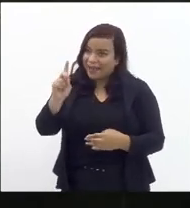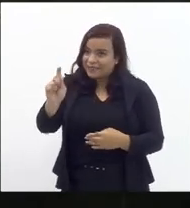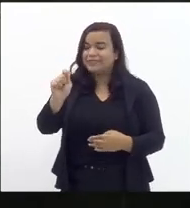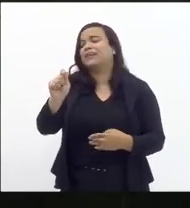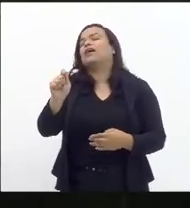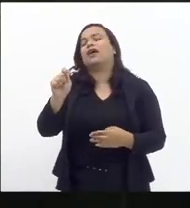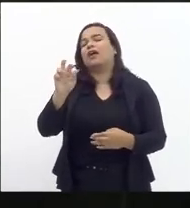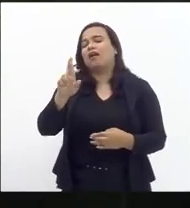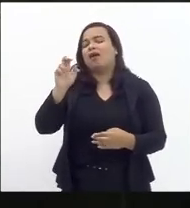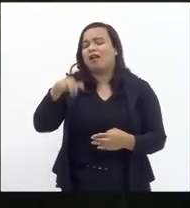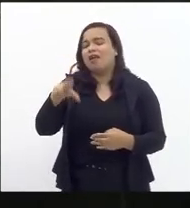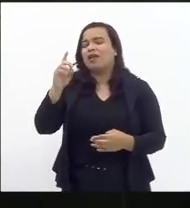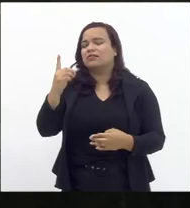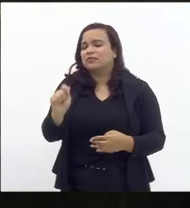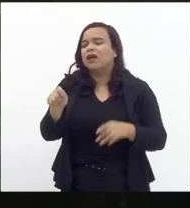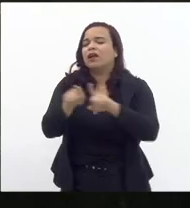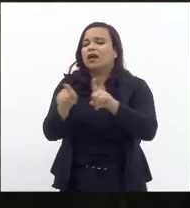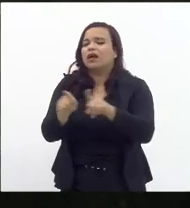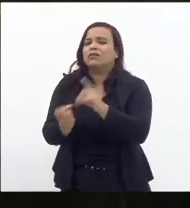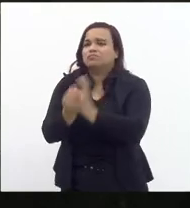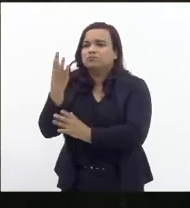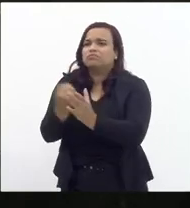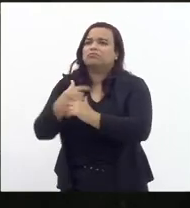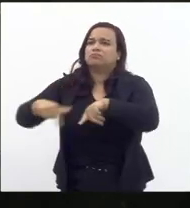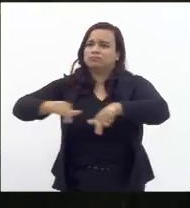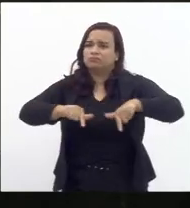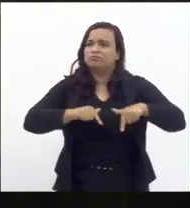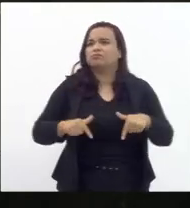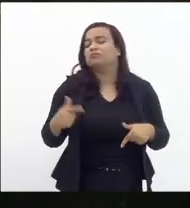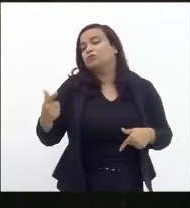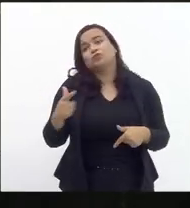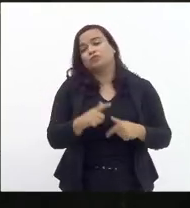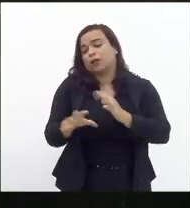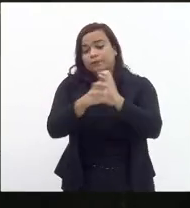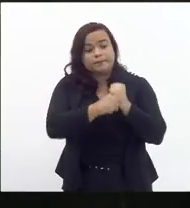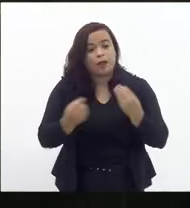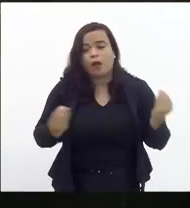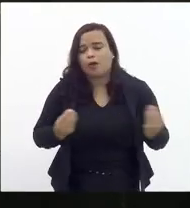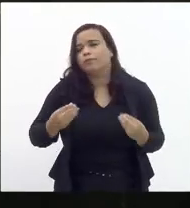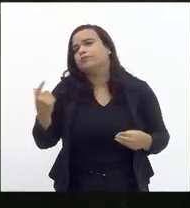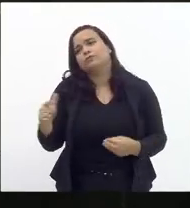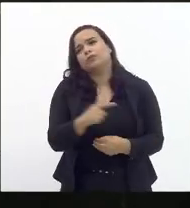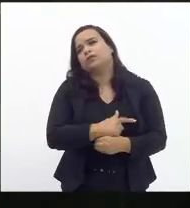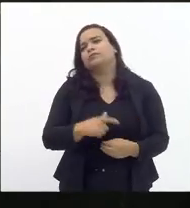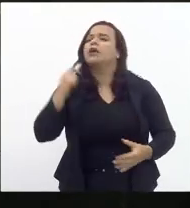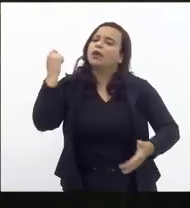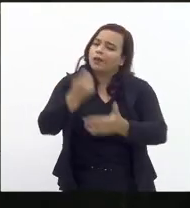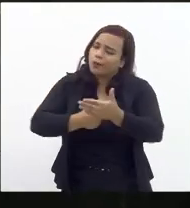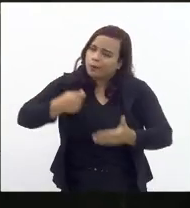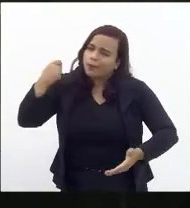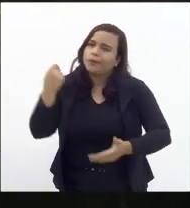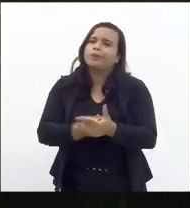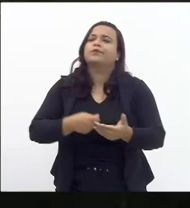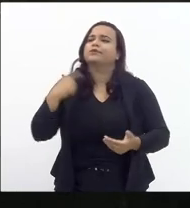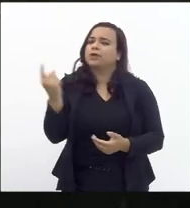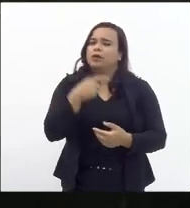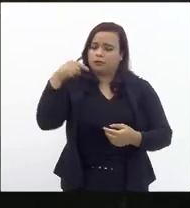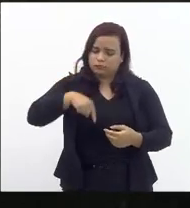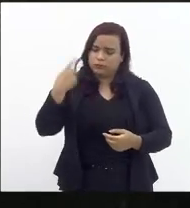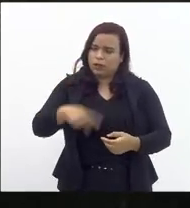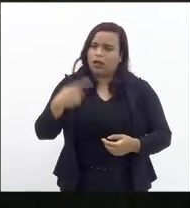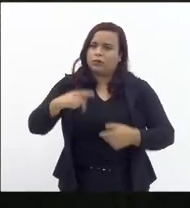e geração de emprego. Não tem. Tem sido uma luta nossa na